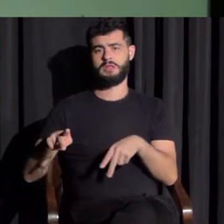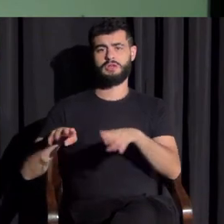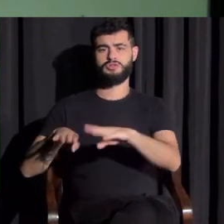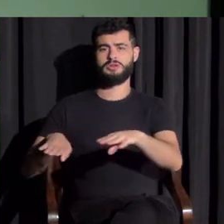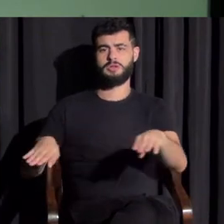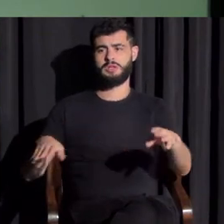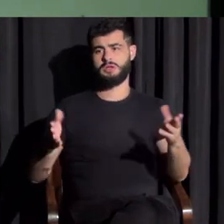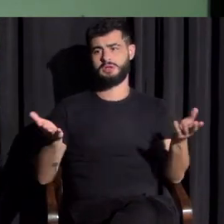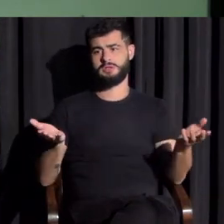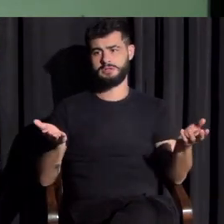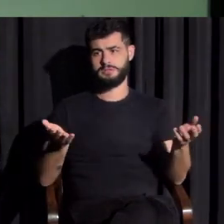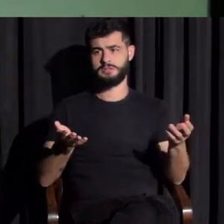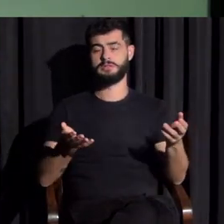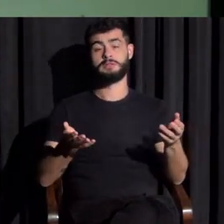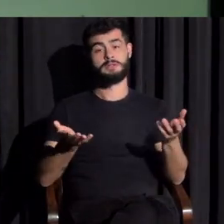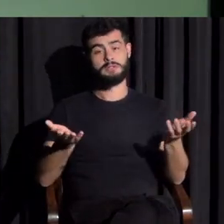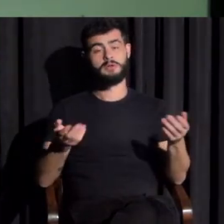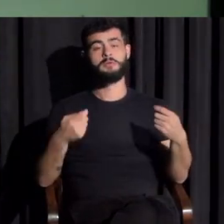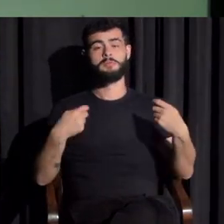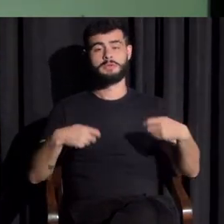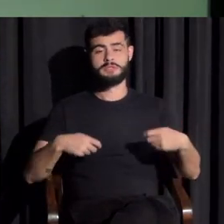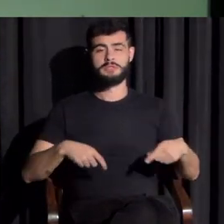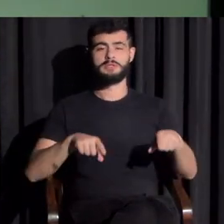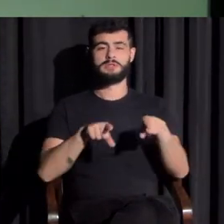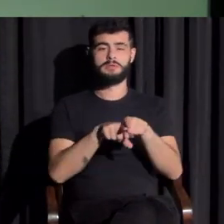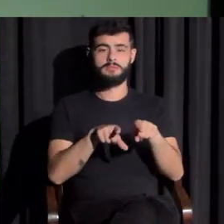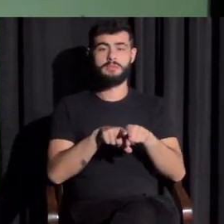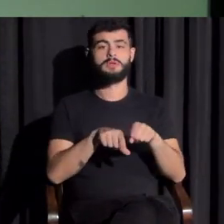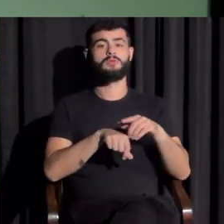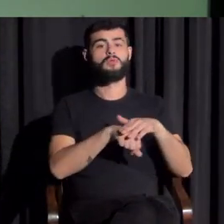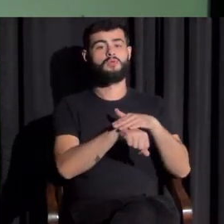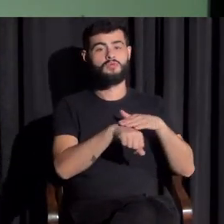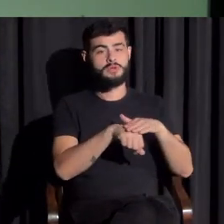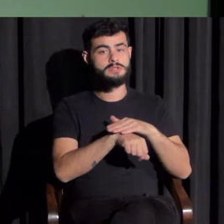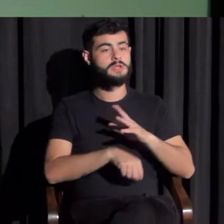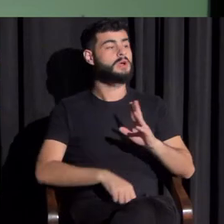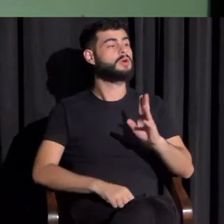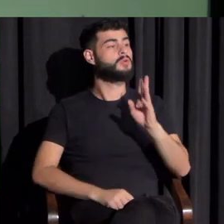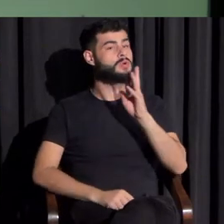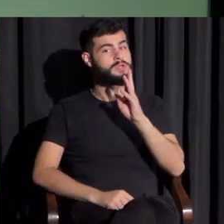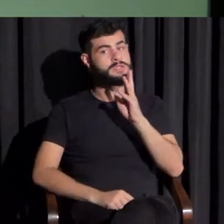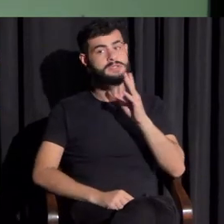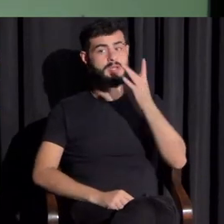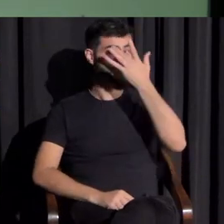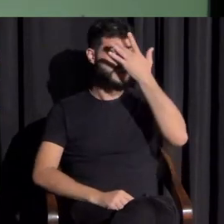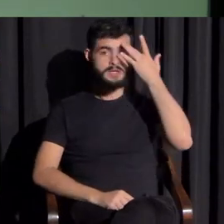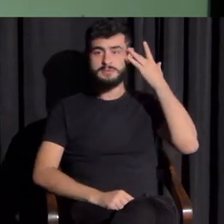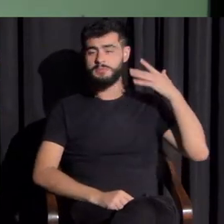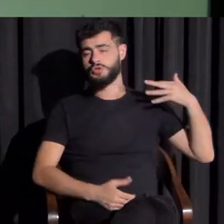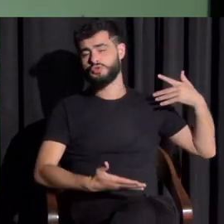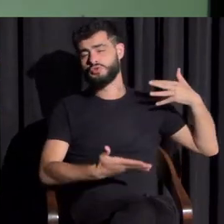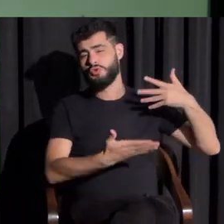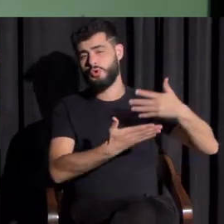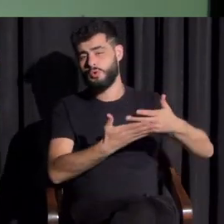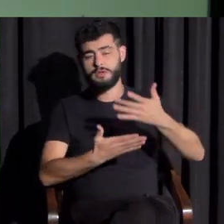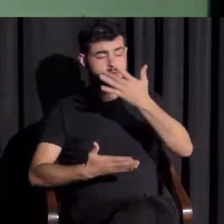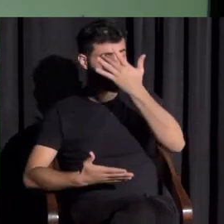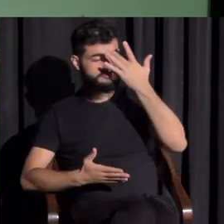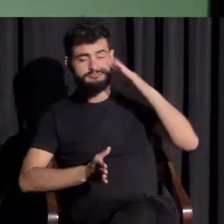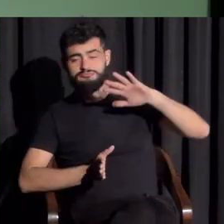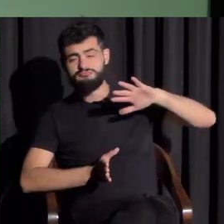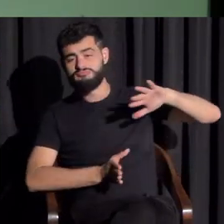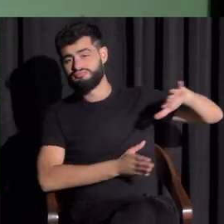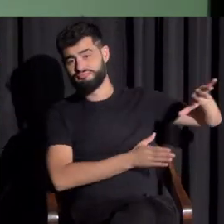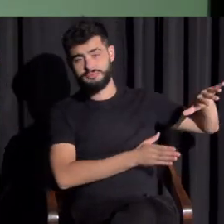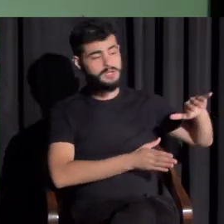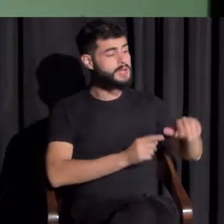Também é preciso conhecer e dialogar com aqueles e aquelas que foram invisibilizados ao longo da história, né, como a Márcia colocou. E